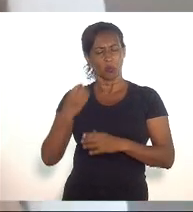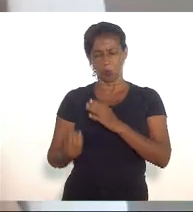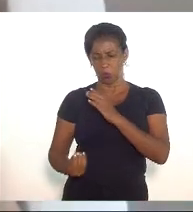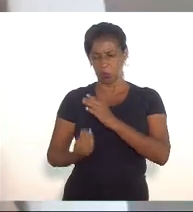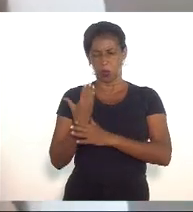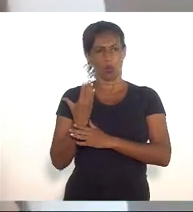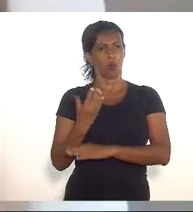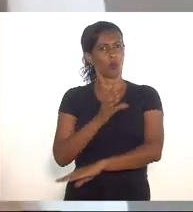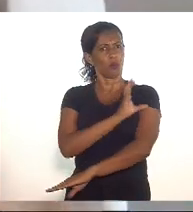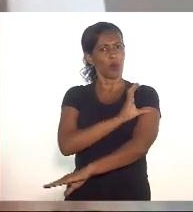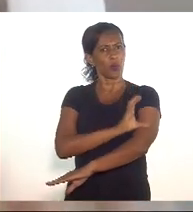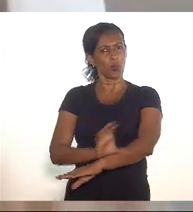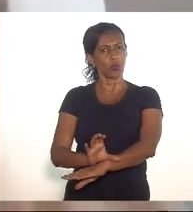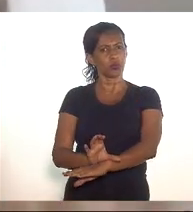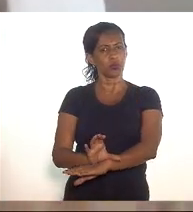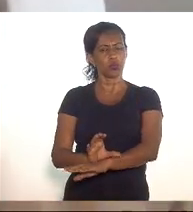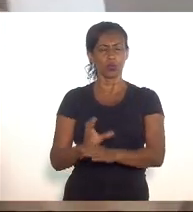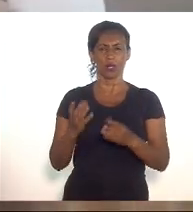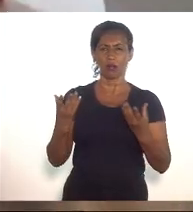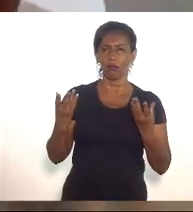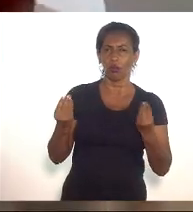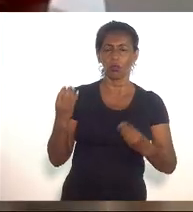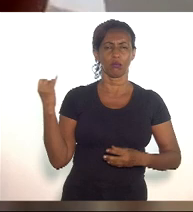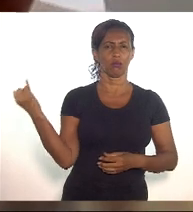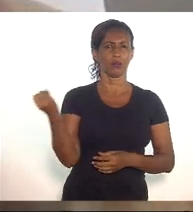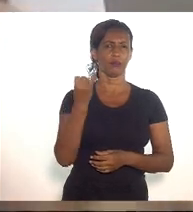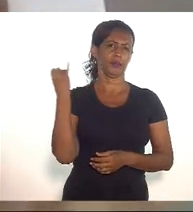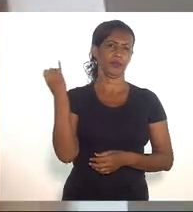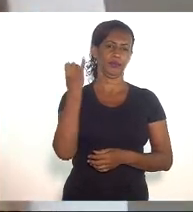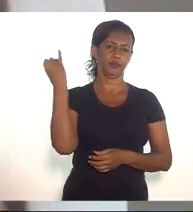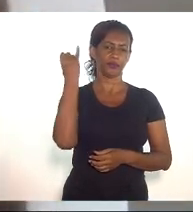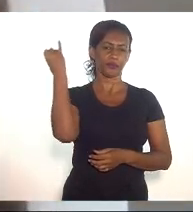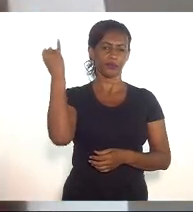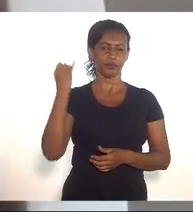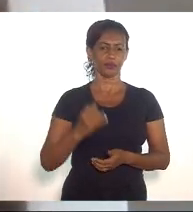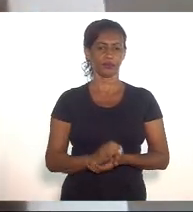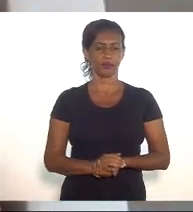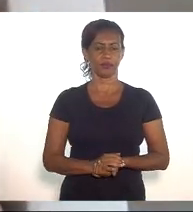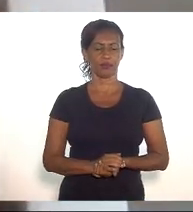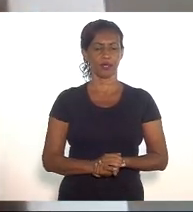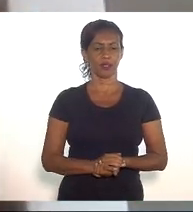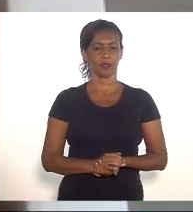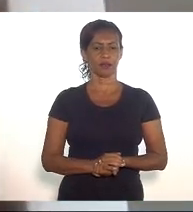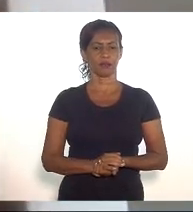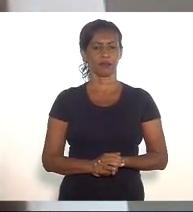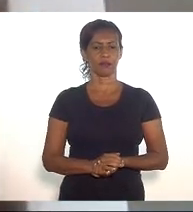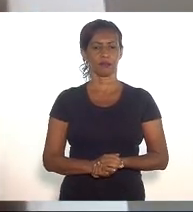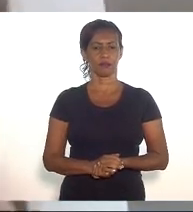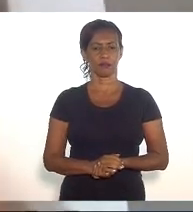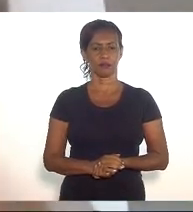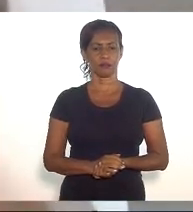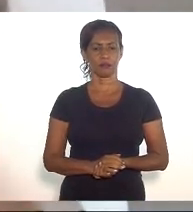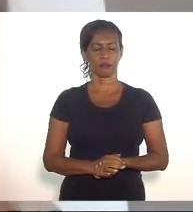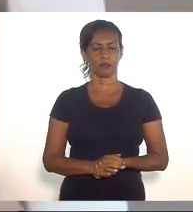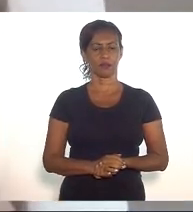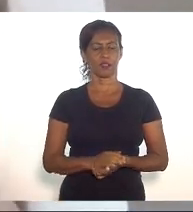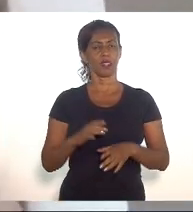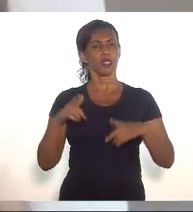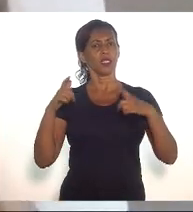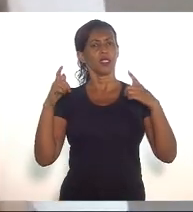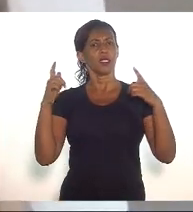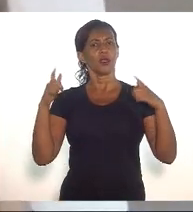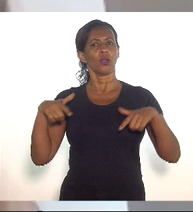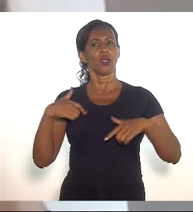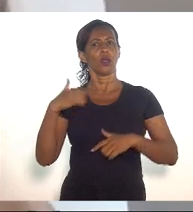uma cultura muito, muito importante. E aí, aonde eu acho